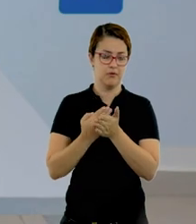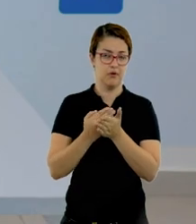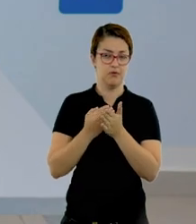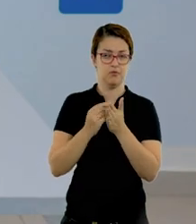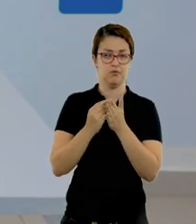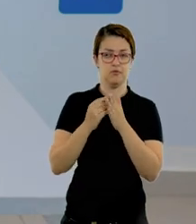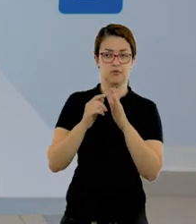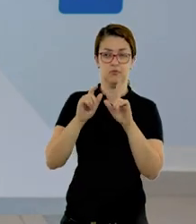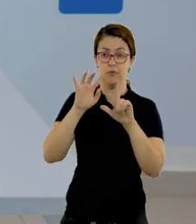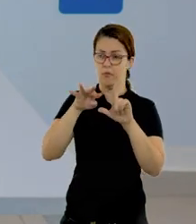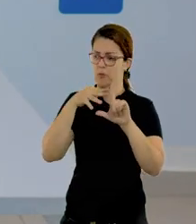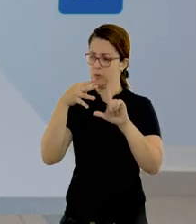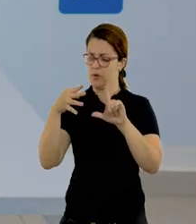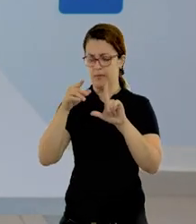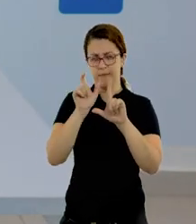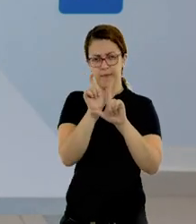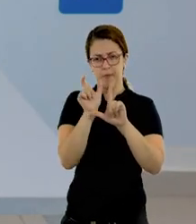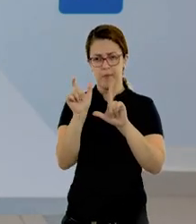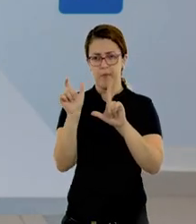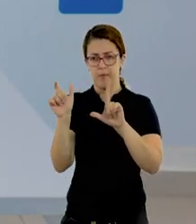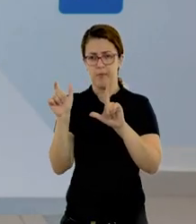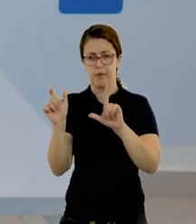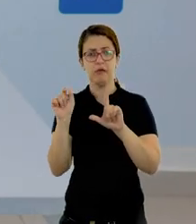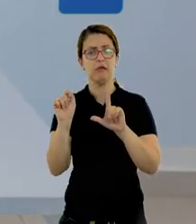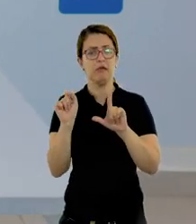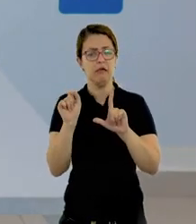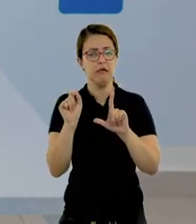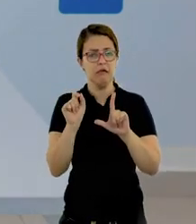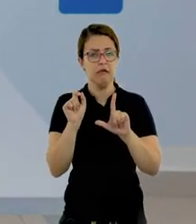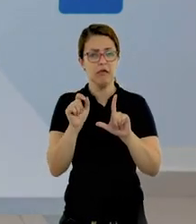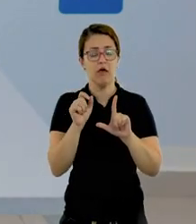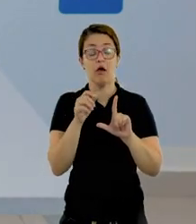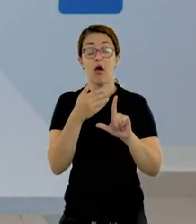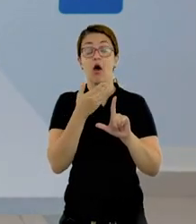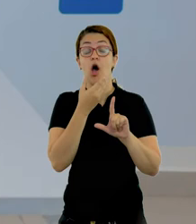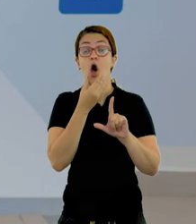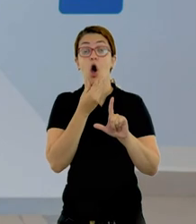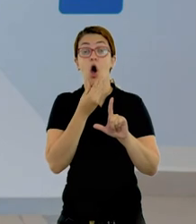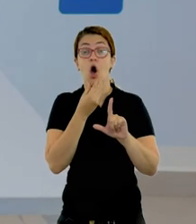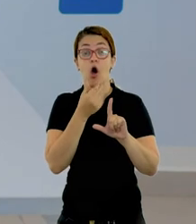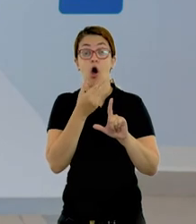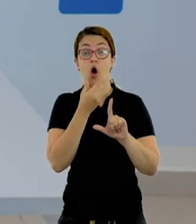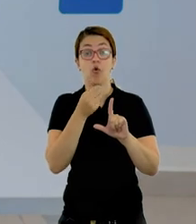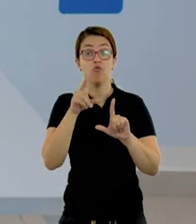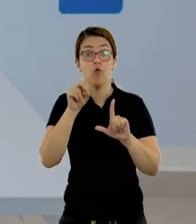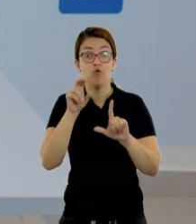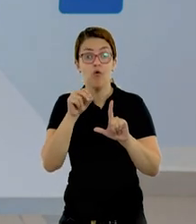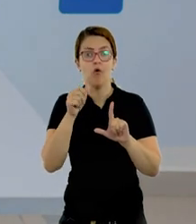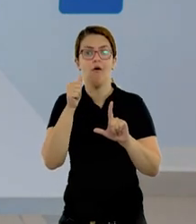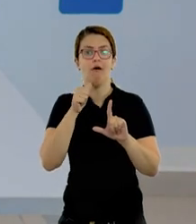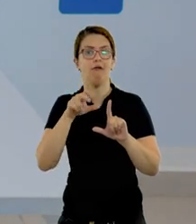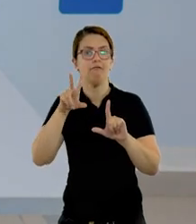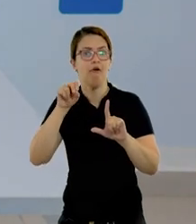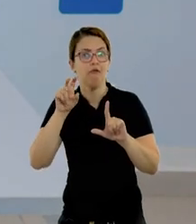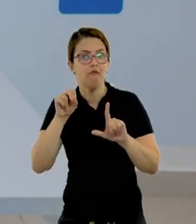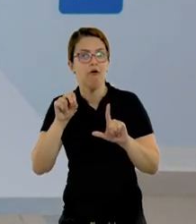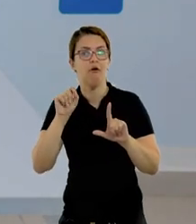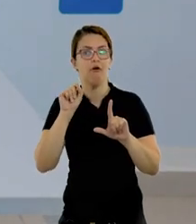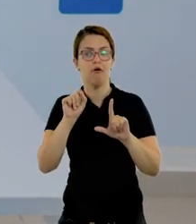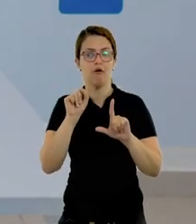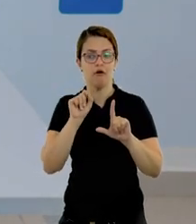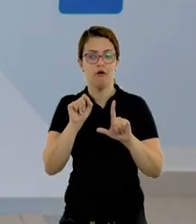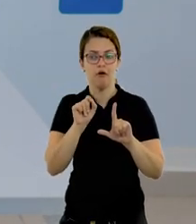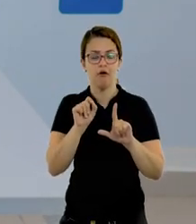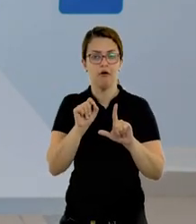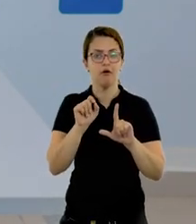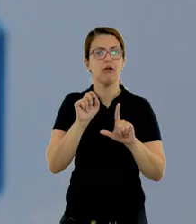vão fazer as plaquinhas colocando quem é a sua grandmother, a sua avó. Quem é o seu grandfather, o seu